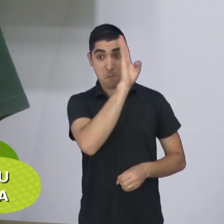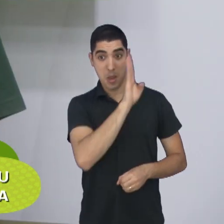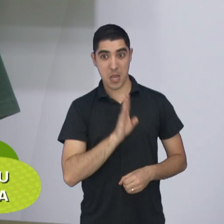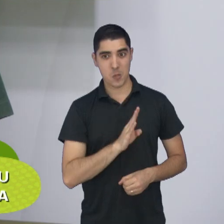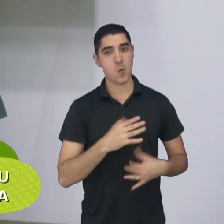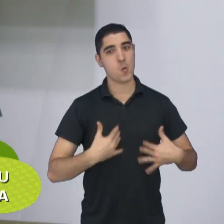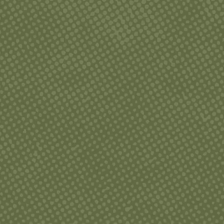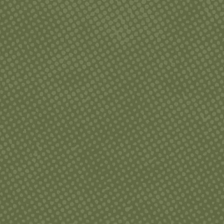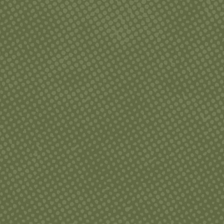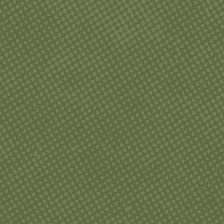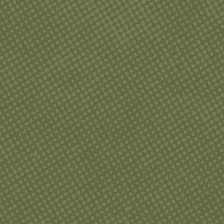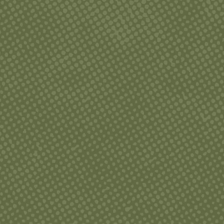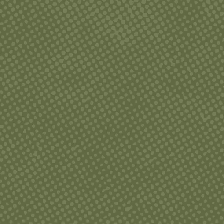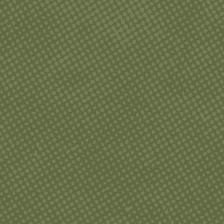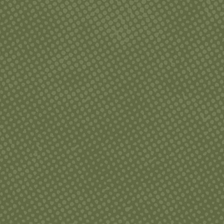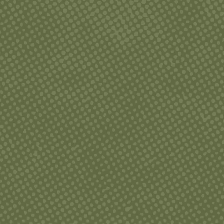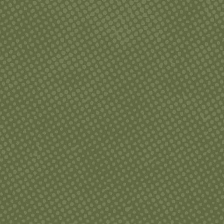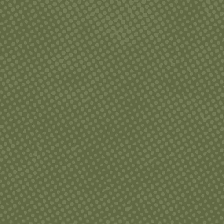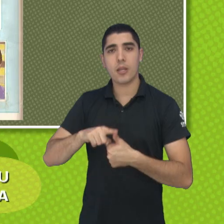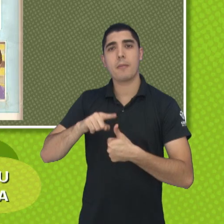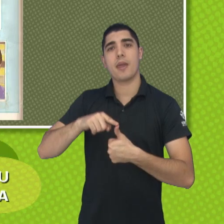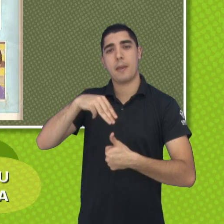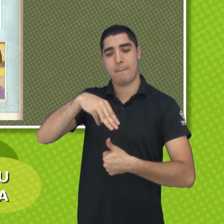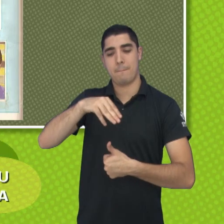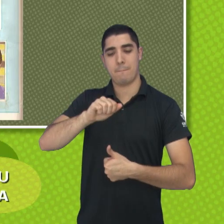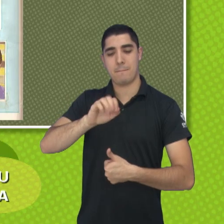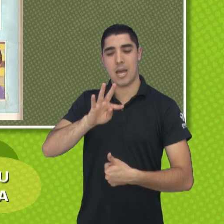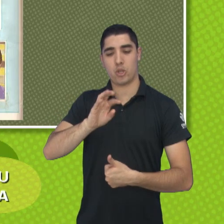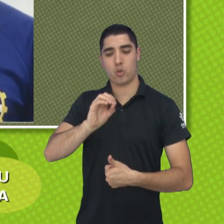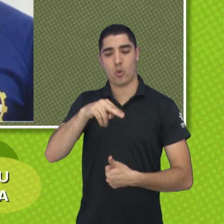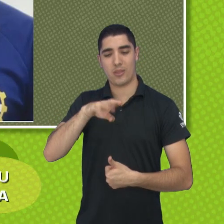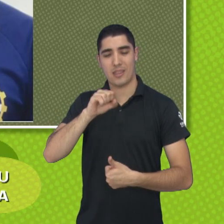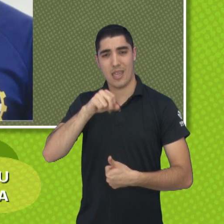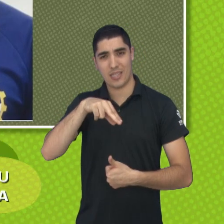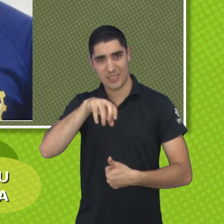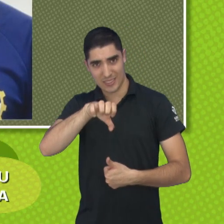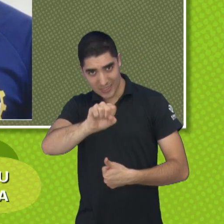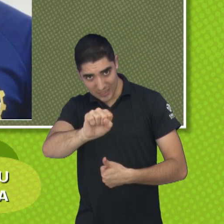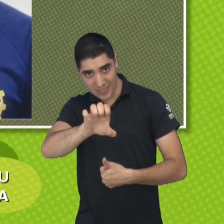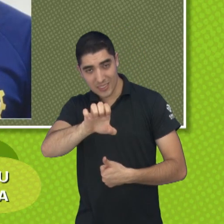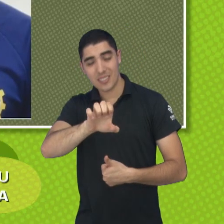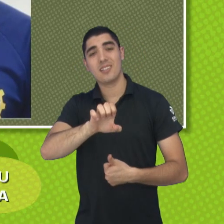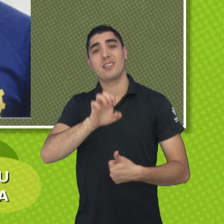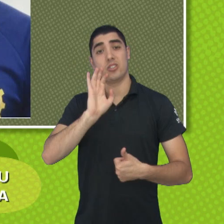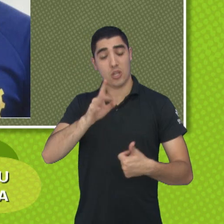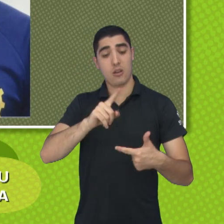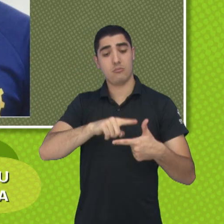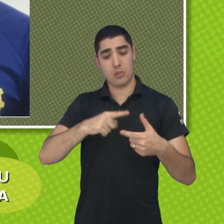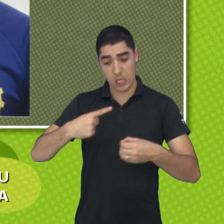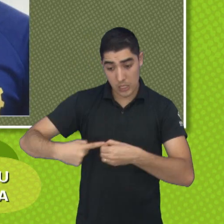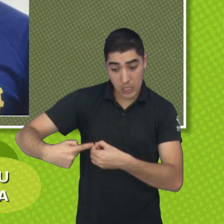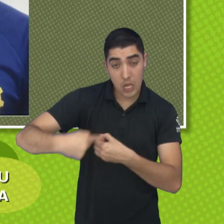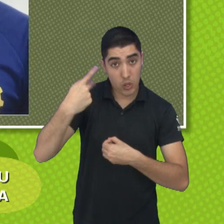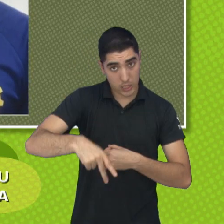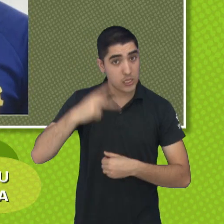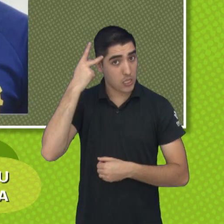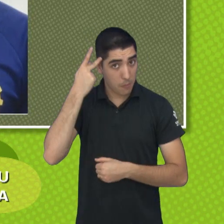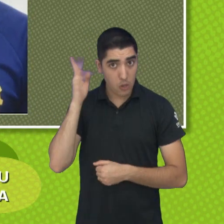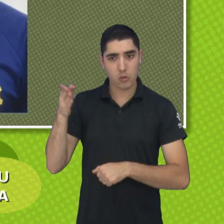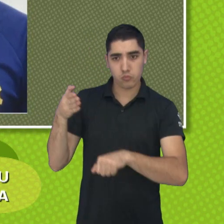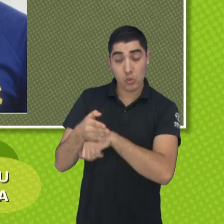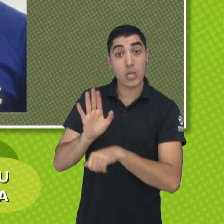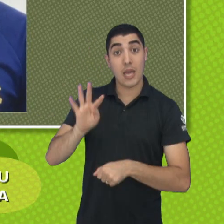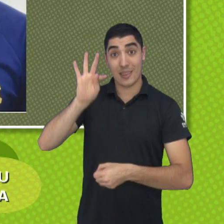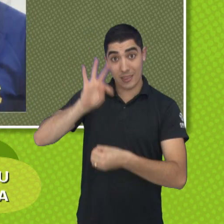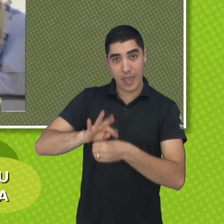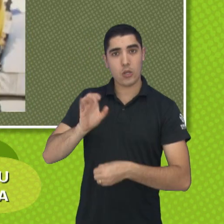né? O Dorival também, que já passou pela Matonense, enfim, brilhou aí pelo interior de São Paulo. Como técnico, foi